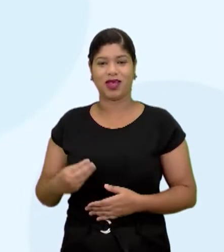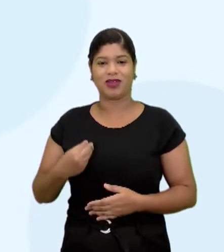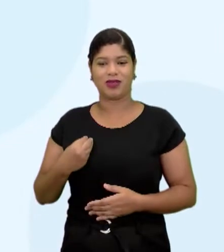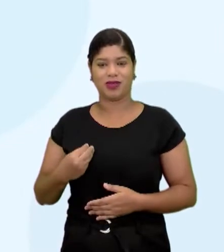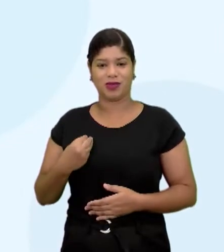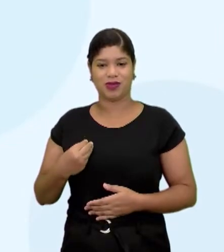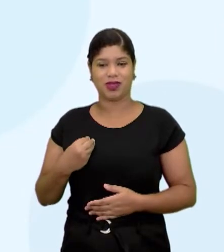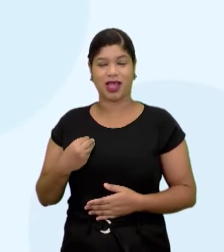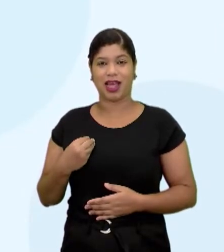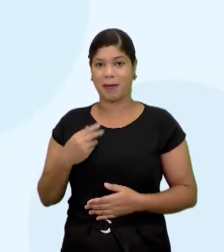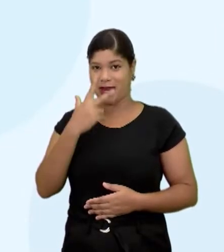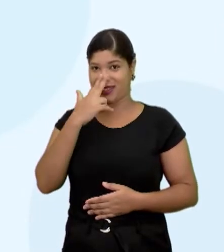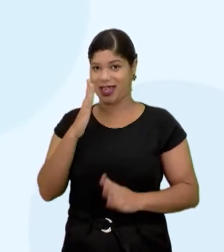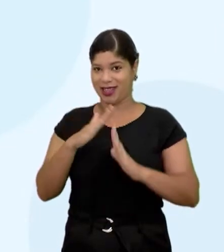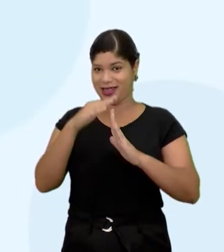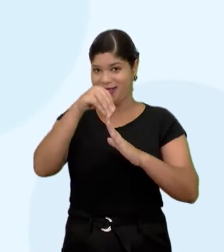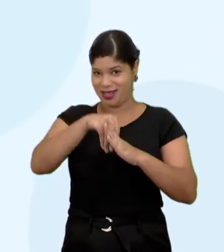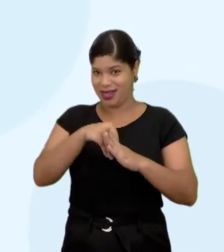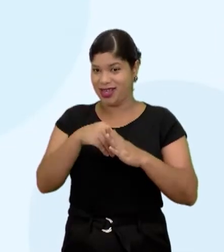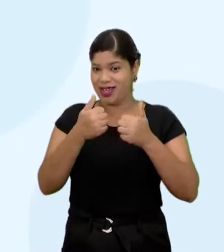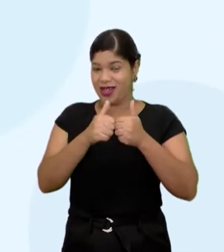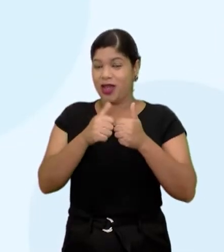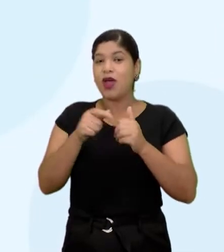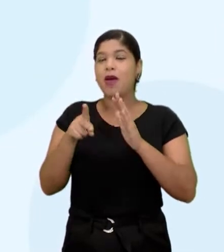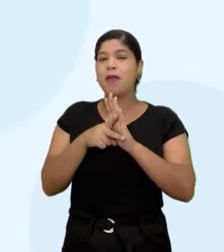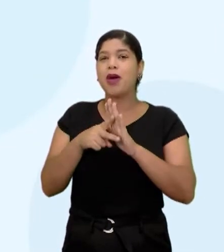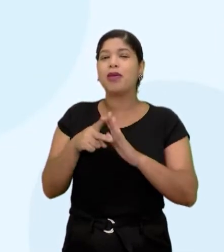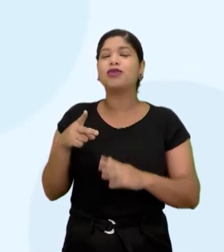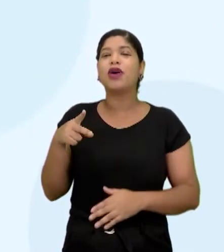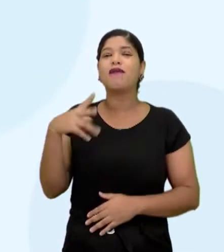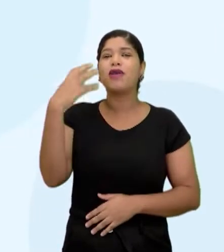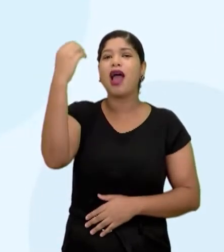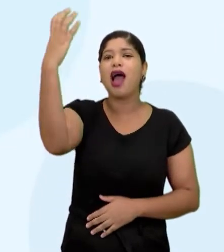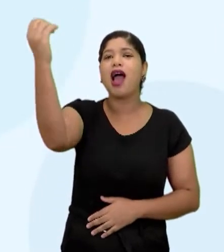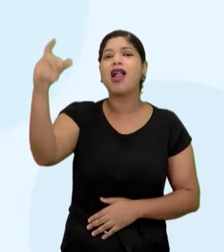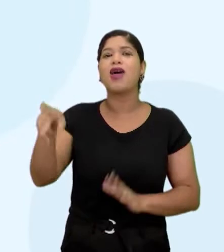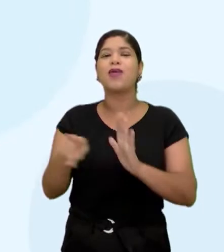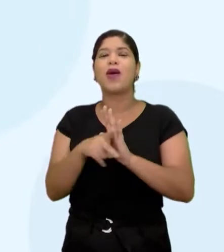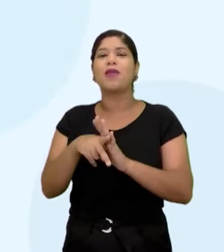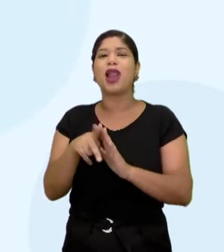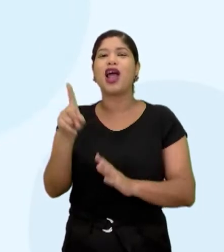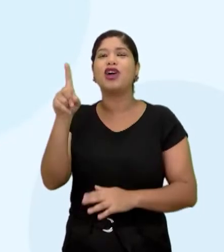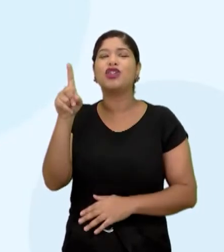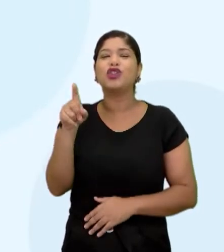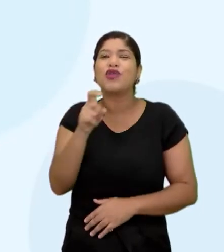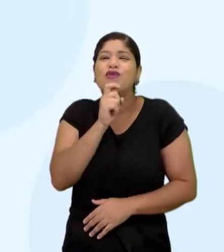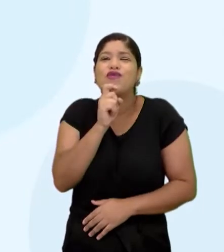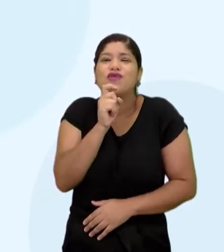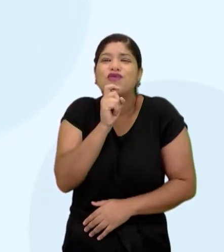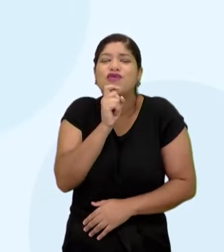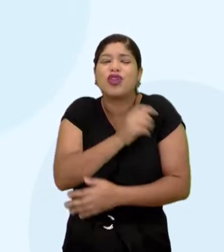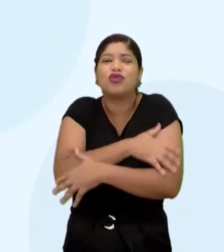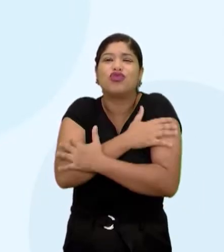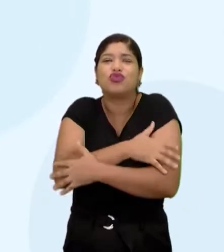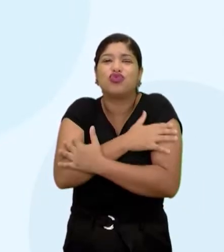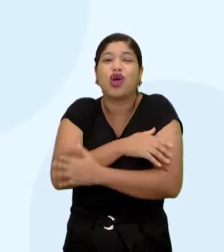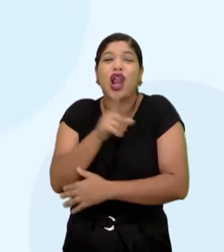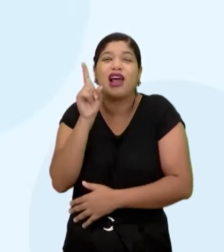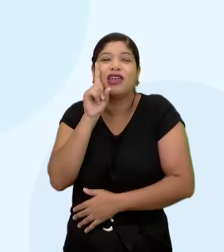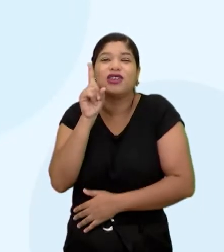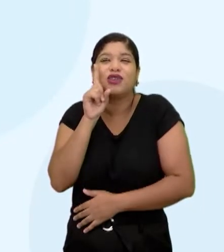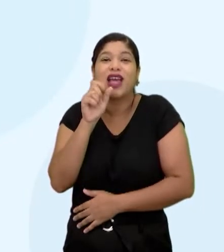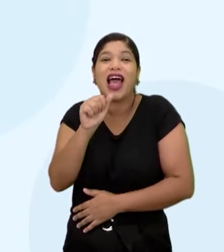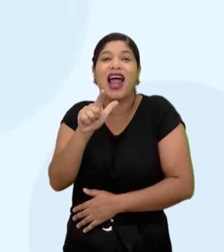vai para quando ele vai para o Alasca né ele ele era um Vivaz